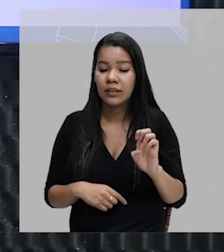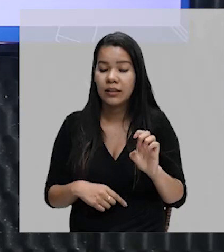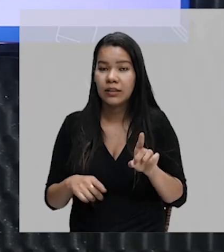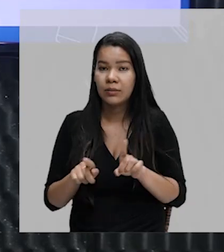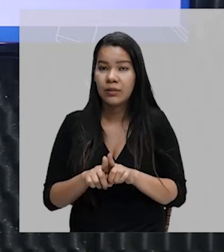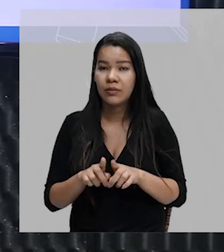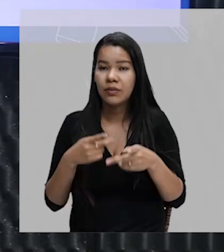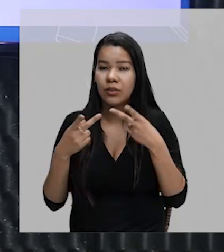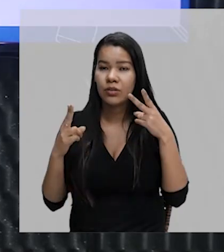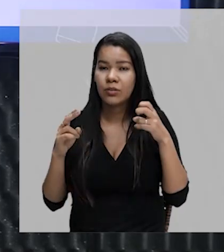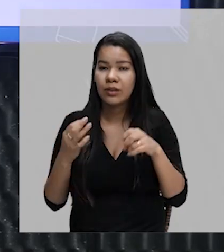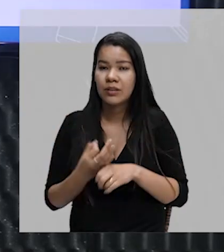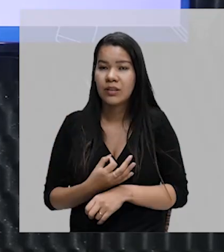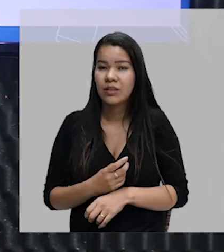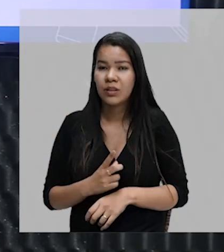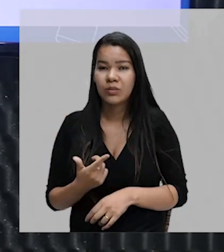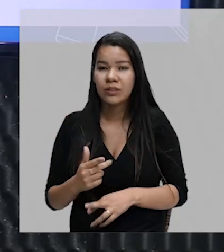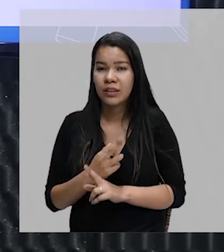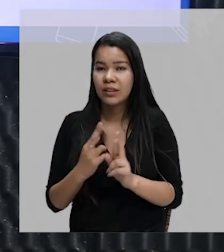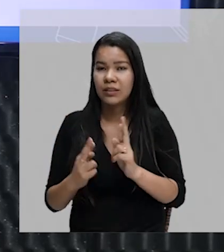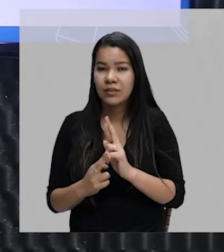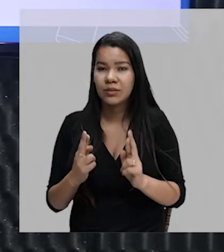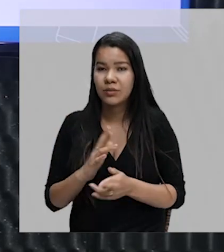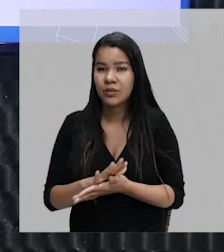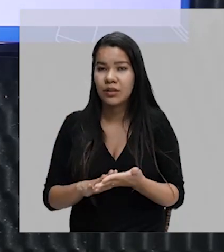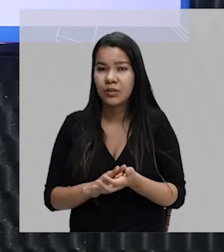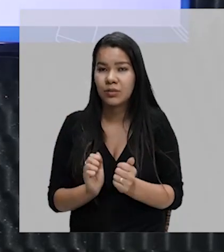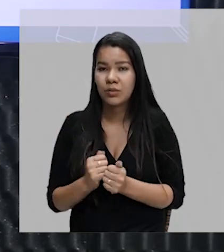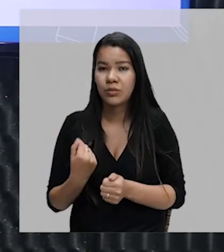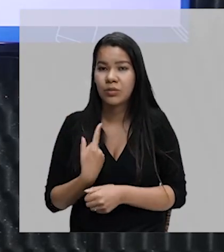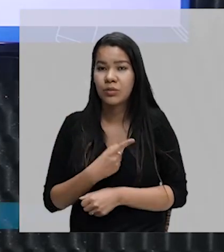sobre resistências, tá? Que não tem nenhuma relação com o nosso